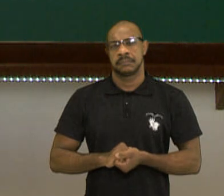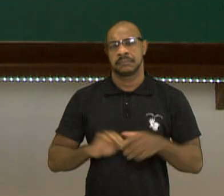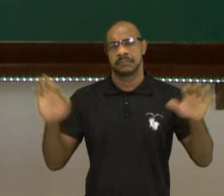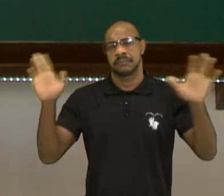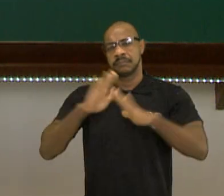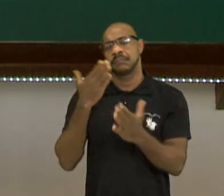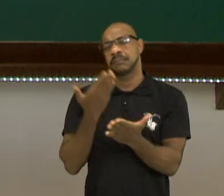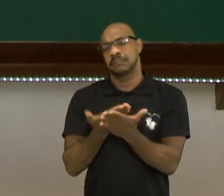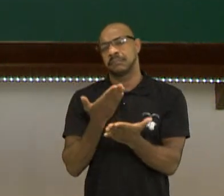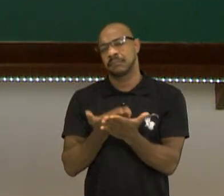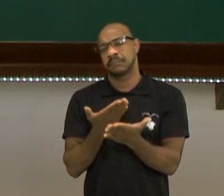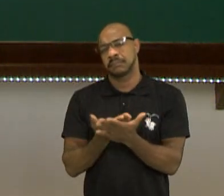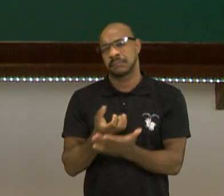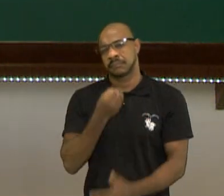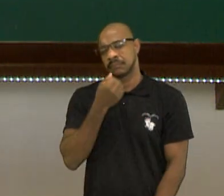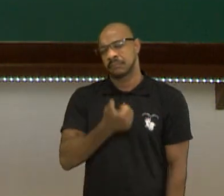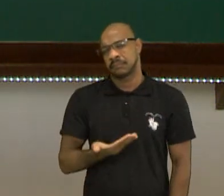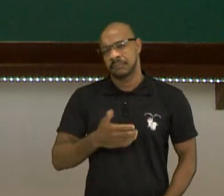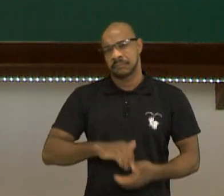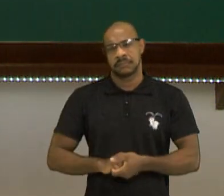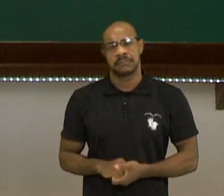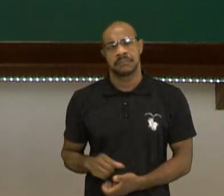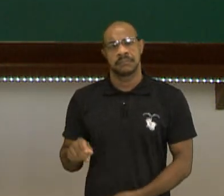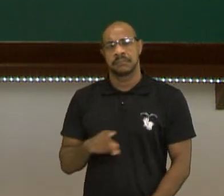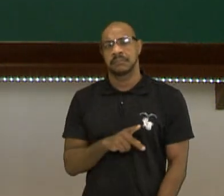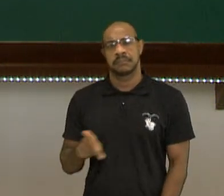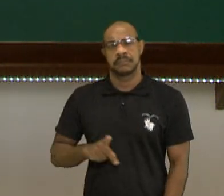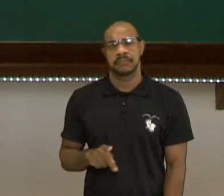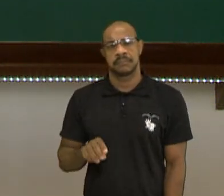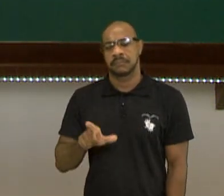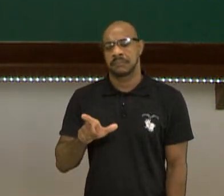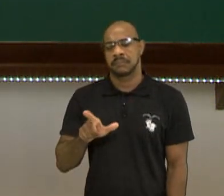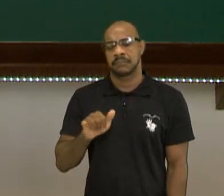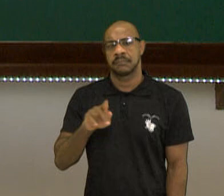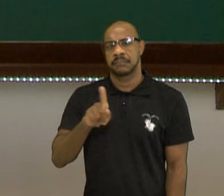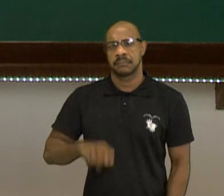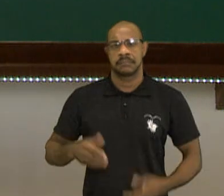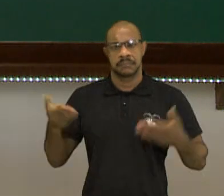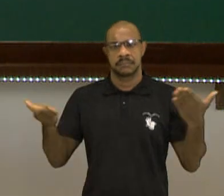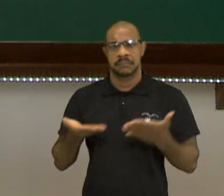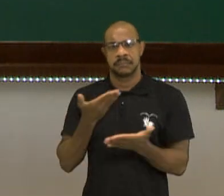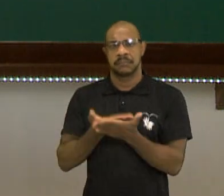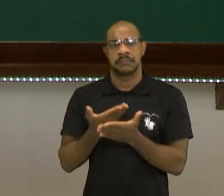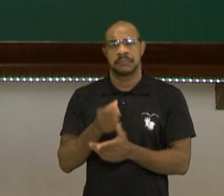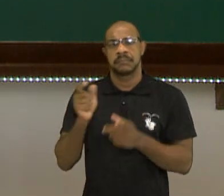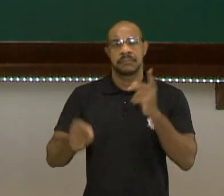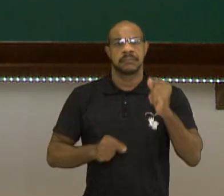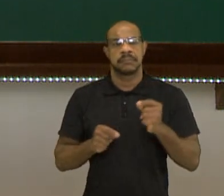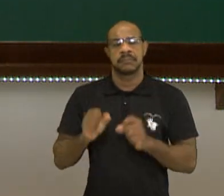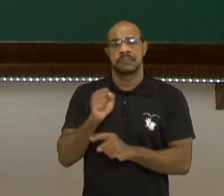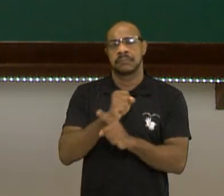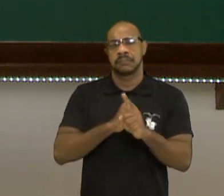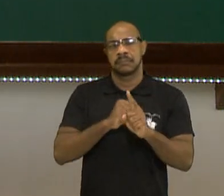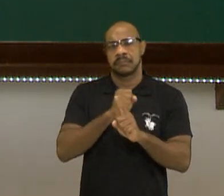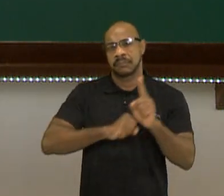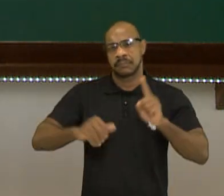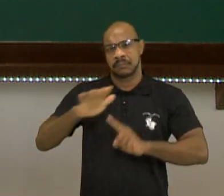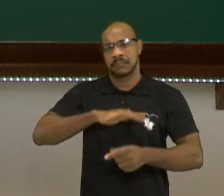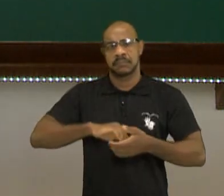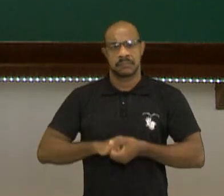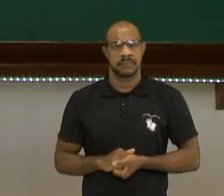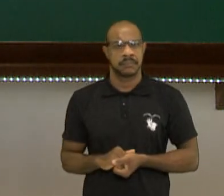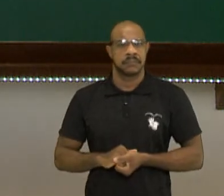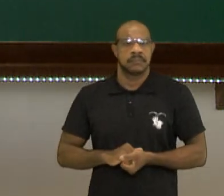Olá, estudantes! Tudo bem? Professor Demétrio na área para mais uma aula de Sociologia. Vem